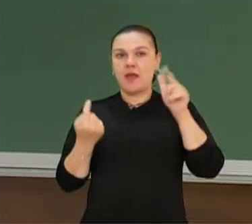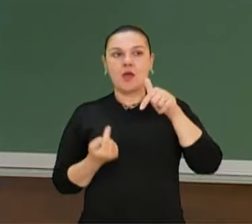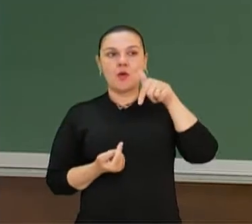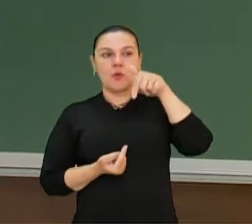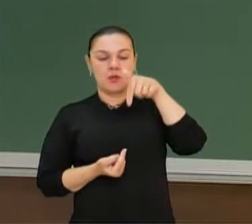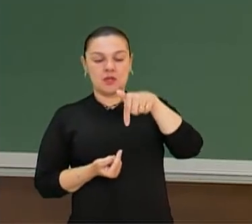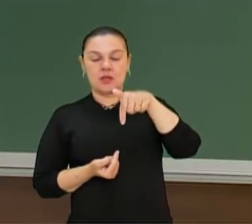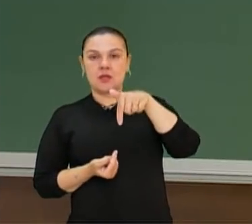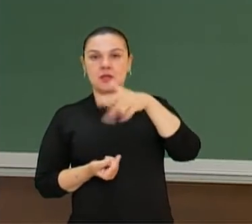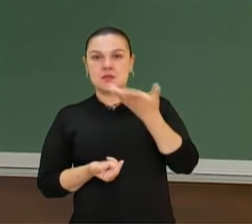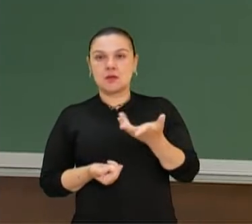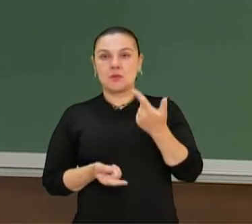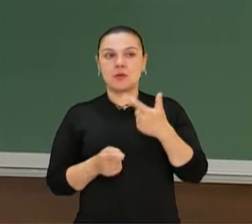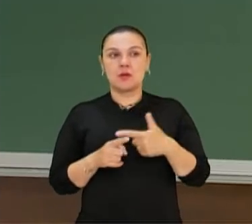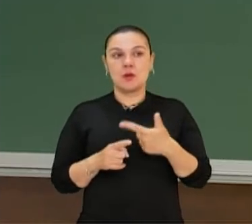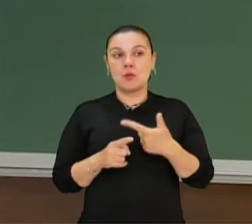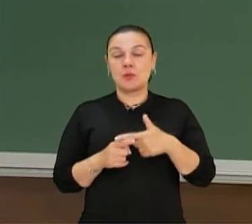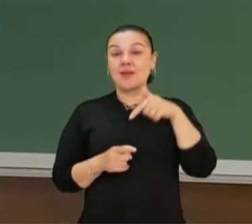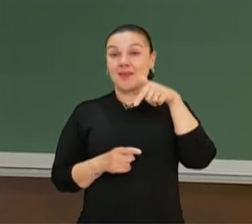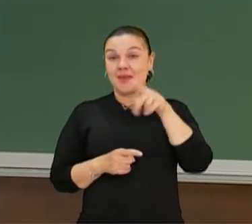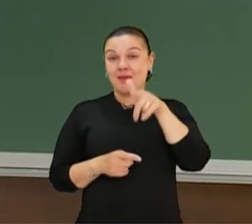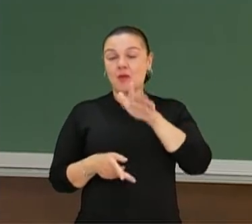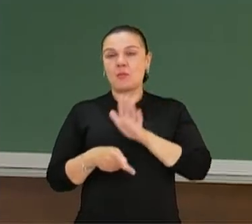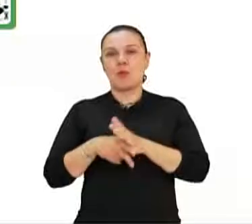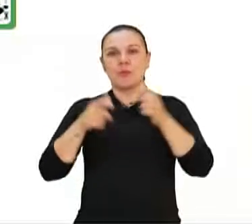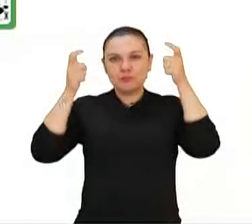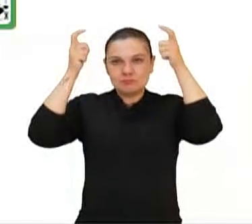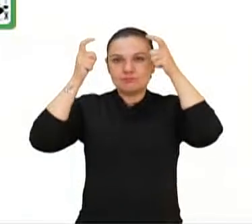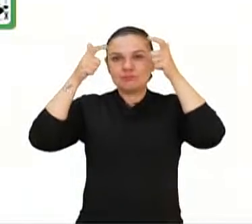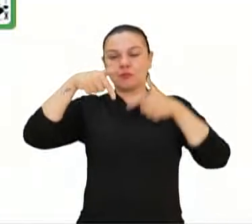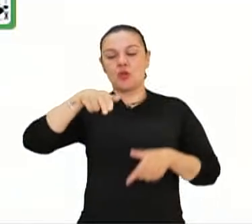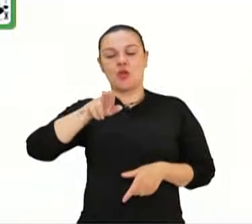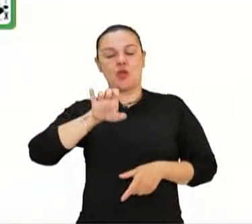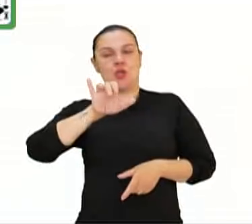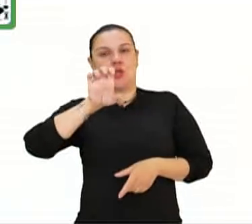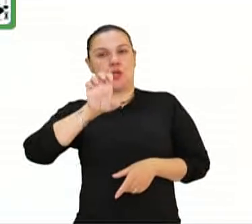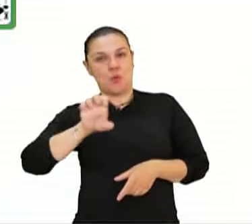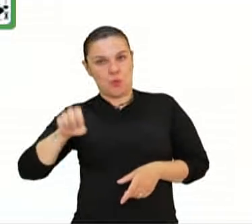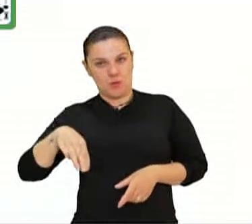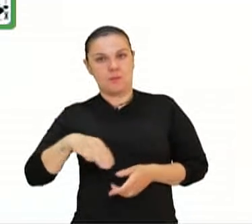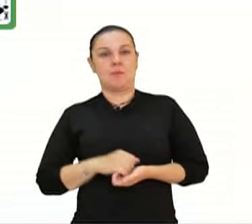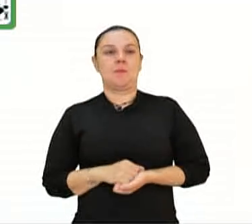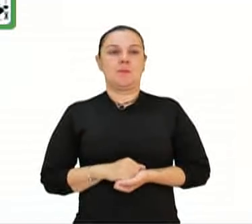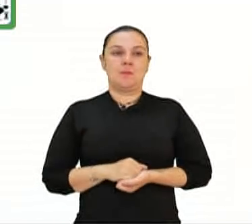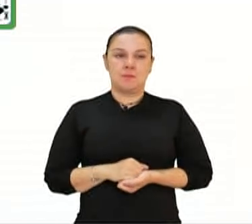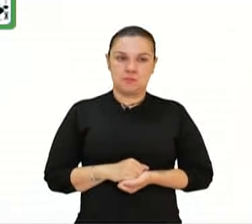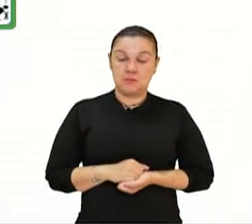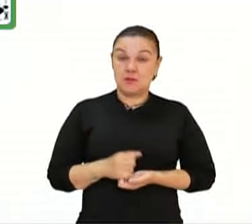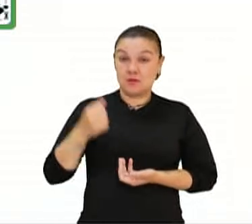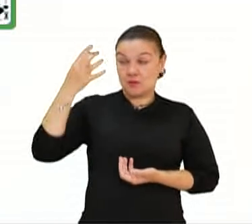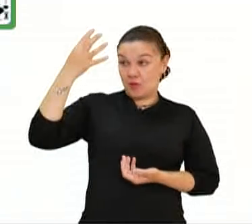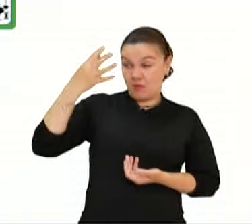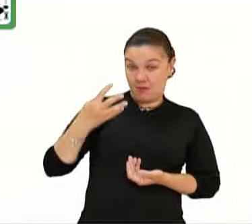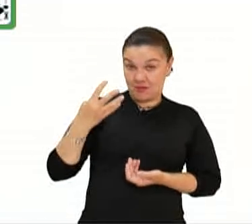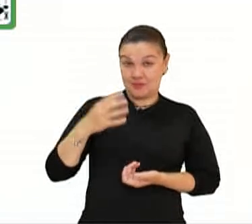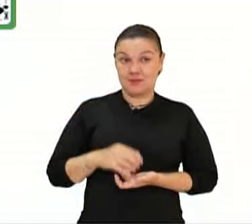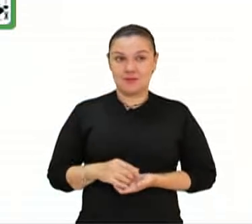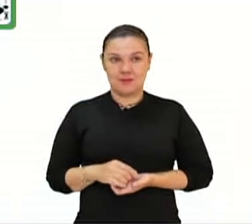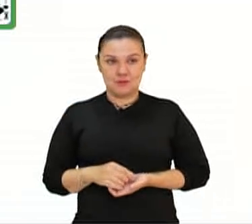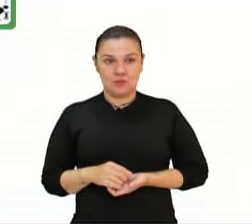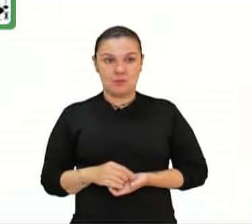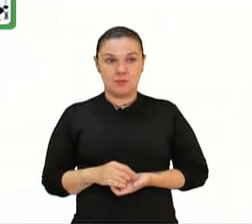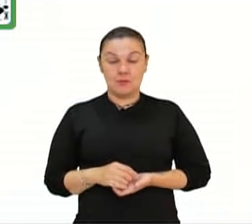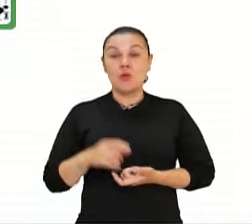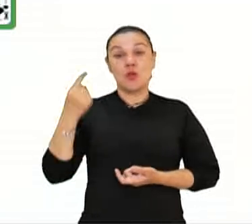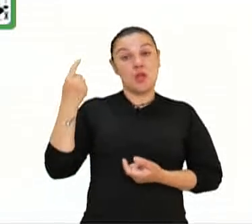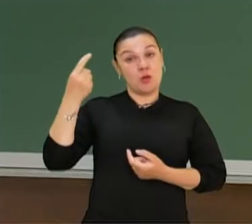Q, que do inglês Queen, rainha, tá bom? Então, eu tenho 4 cartas aqui, ó, uma de